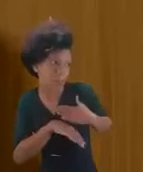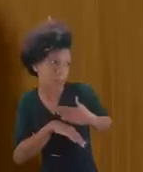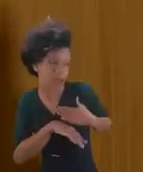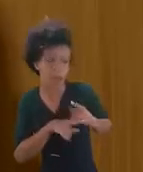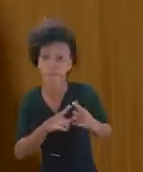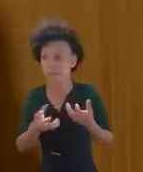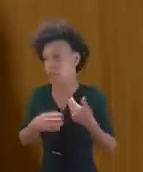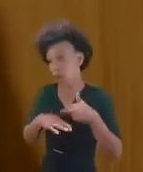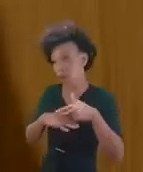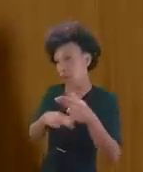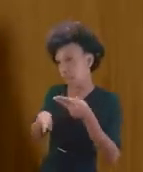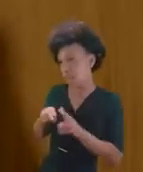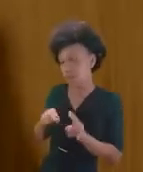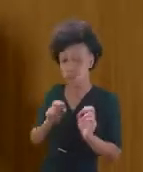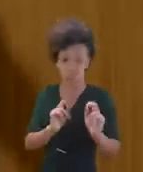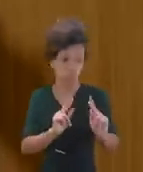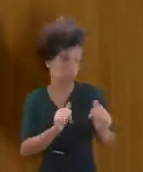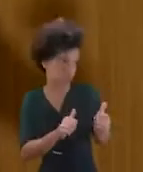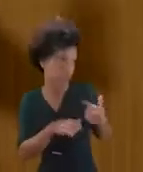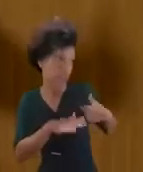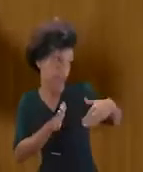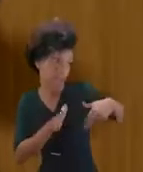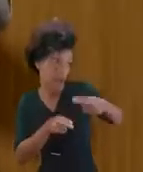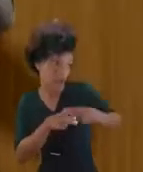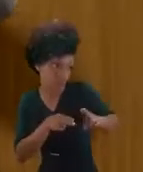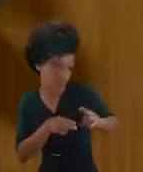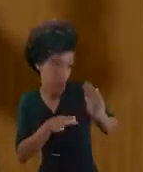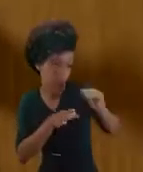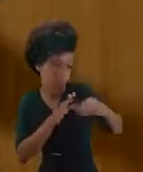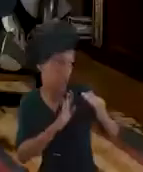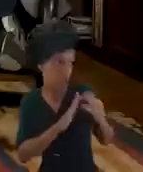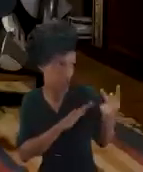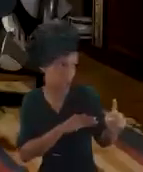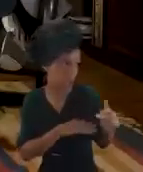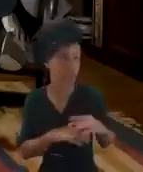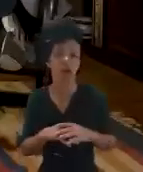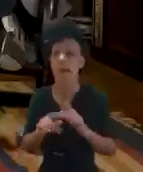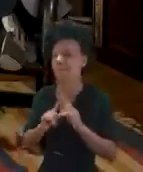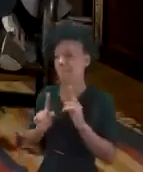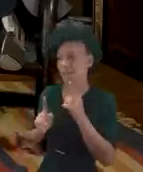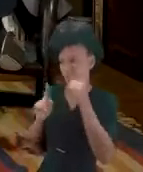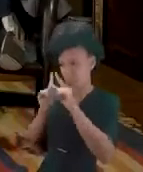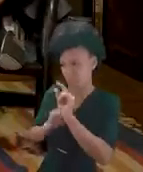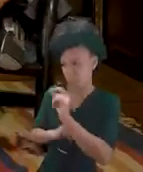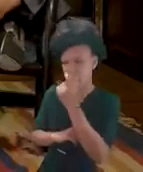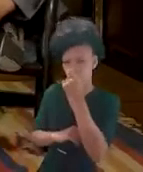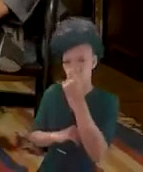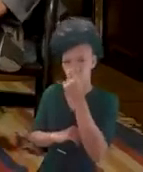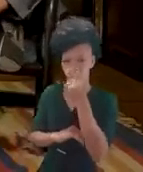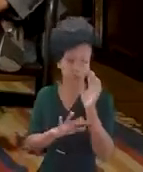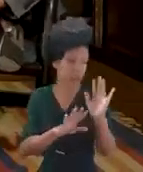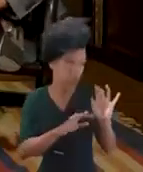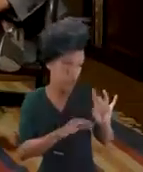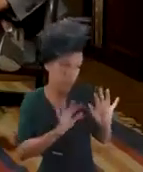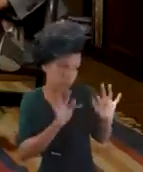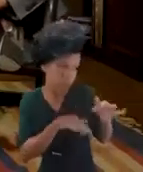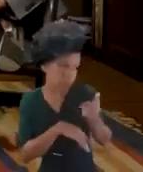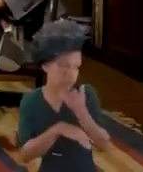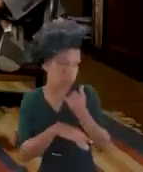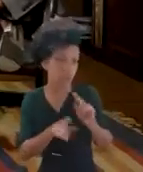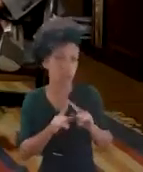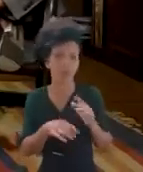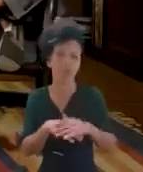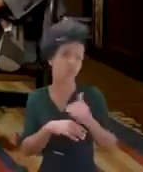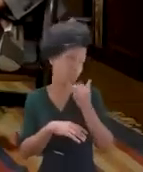quero te ver pelado sabe mas eu quero andar pelado então tá então você vai numa praia de nudismo de dentro da sua casa mas A grande questão que tá não tem problema mas só para